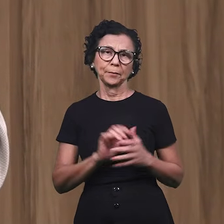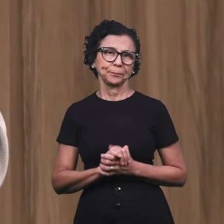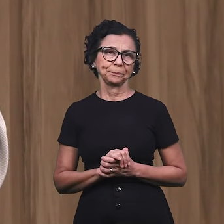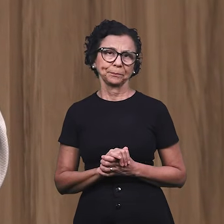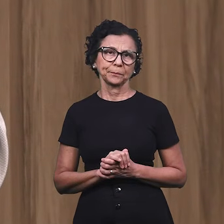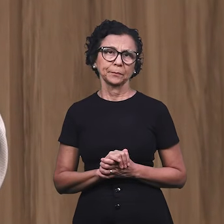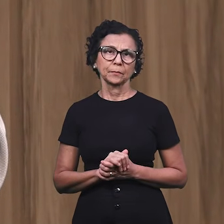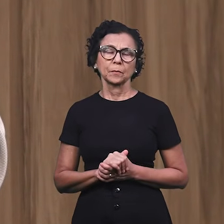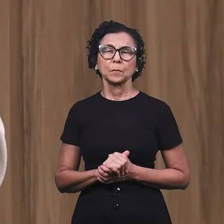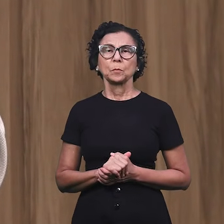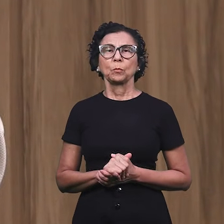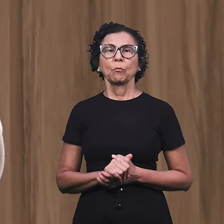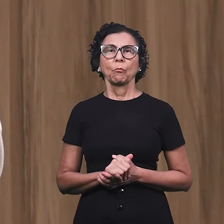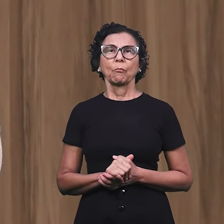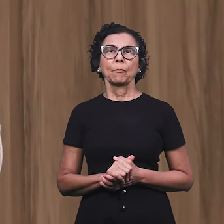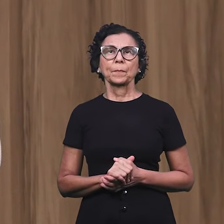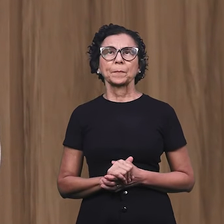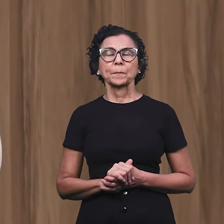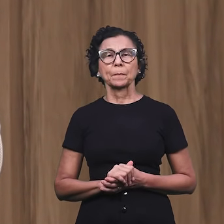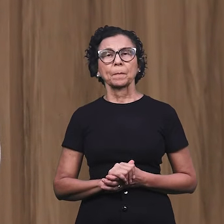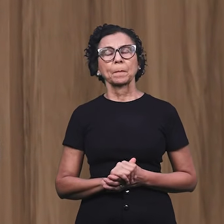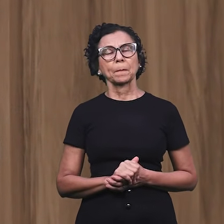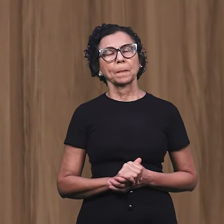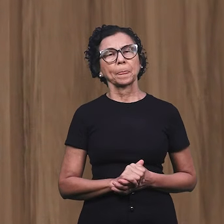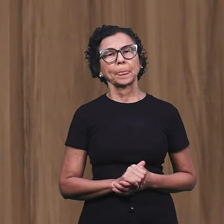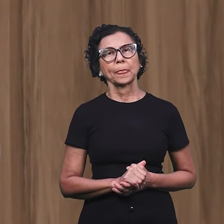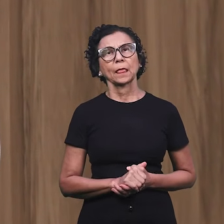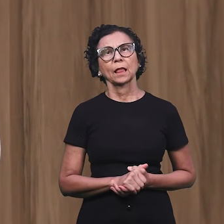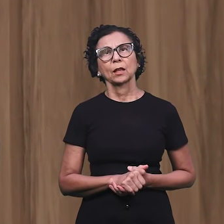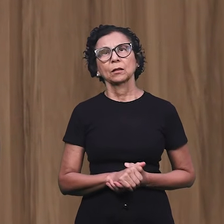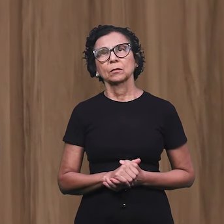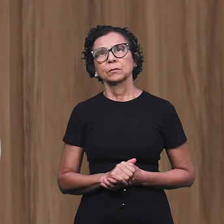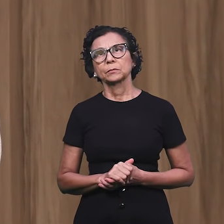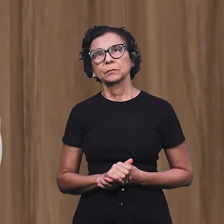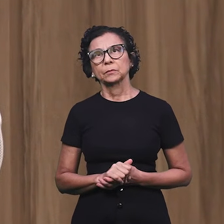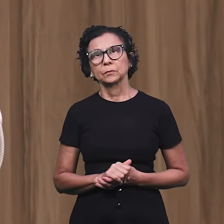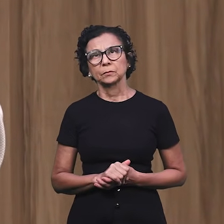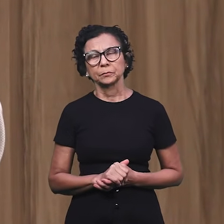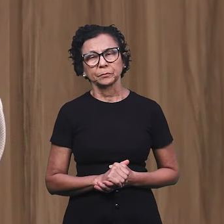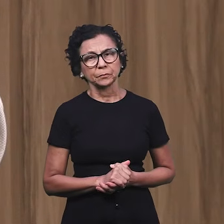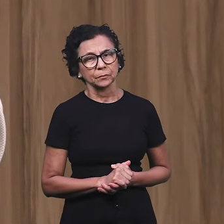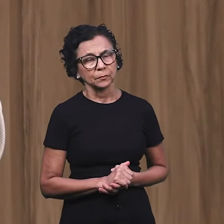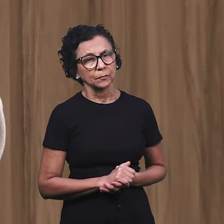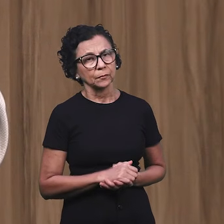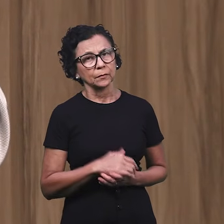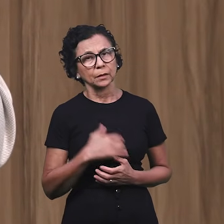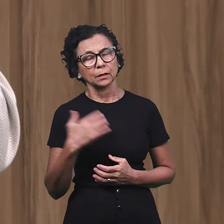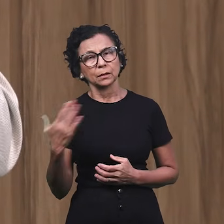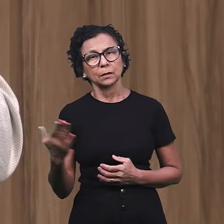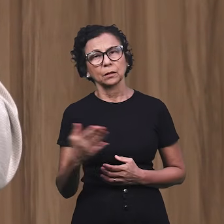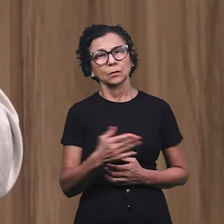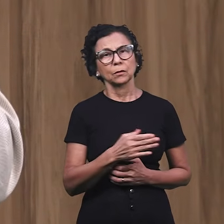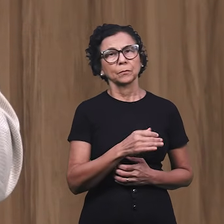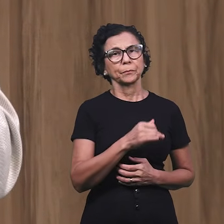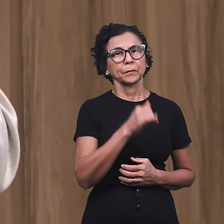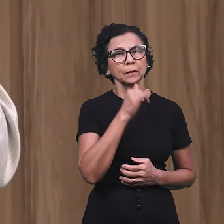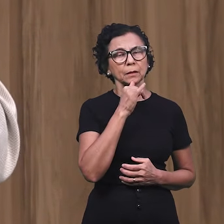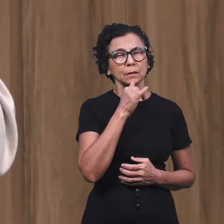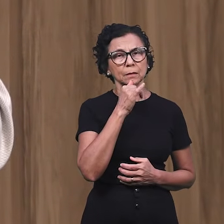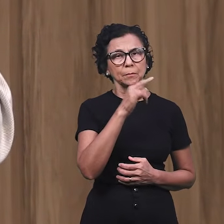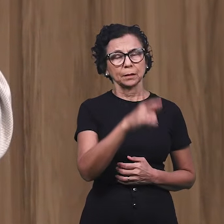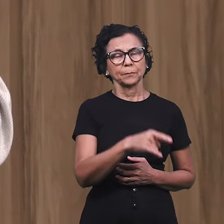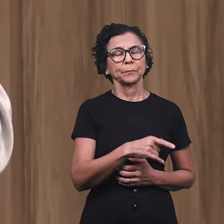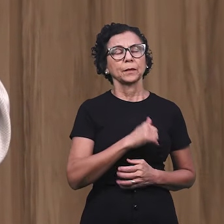seja, a construção do templo foi uma obra, uma construção de 7 anos. E a construção da casa foi uma obra de 13 anos. Ou